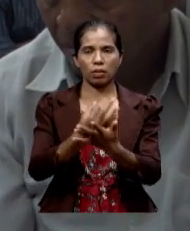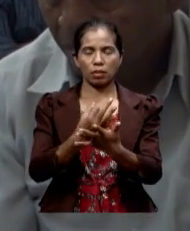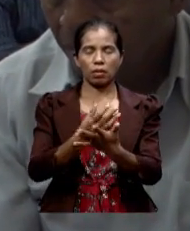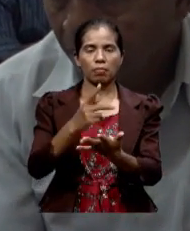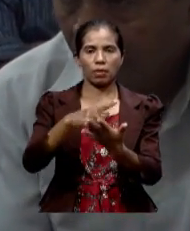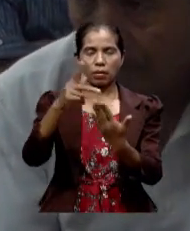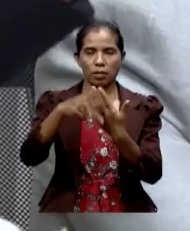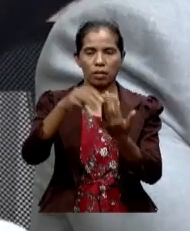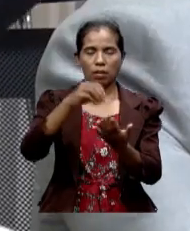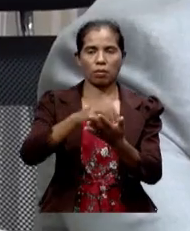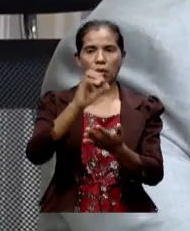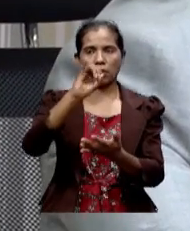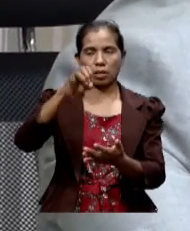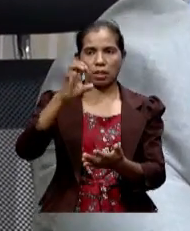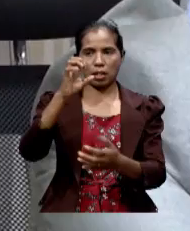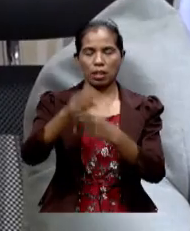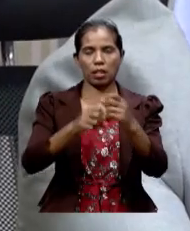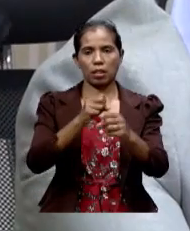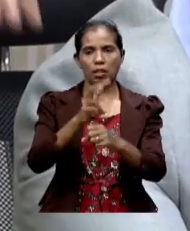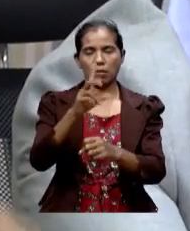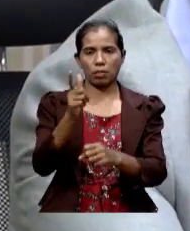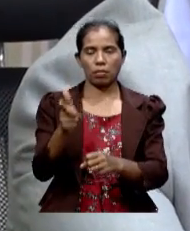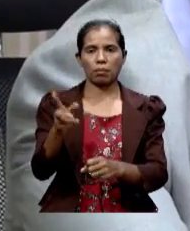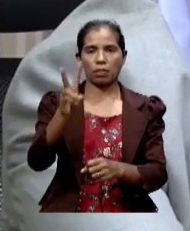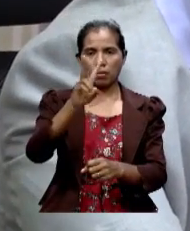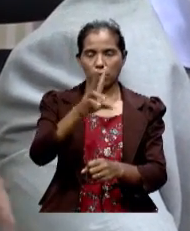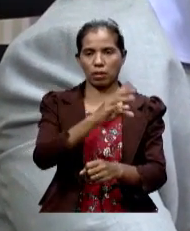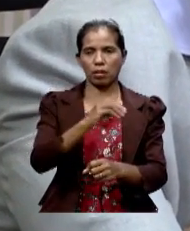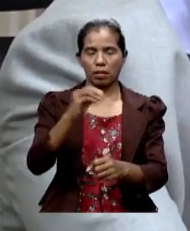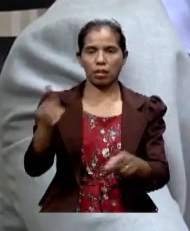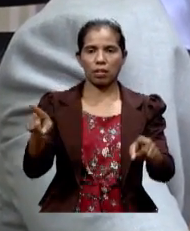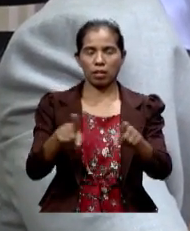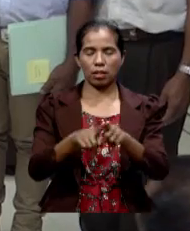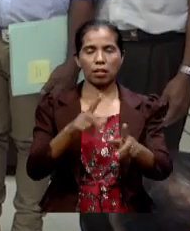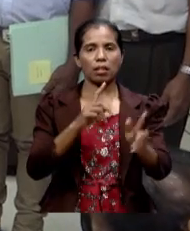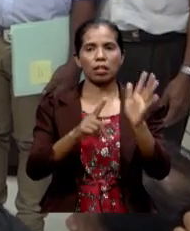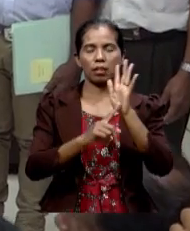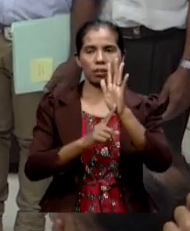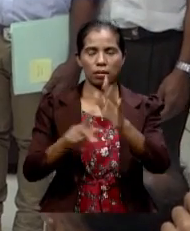e orçamento geral estado tinangring rua rua nulu restin rua, hanesan